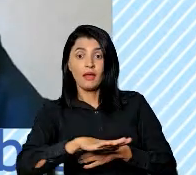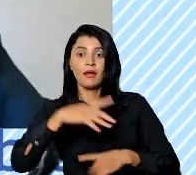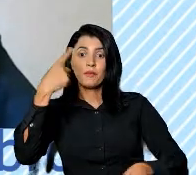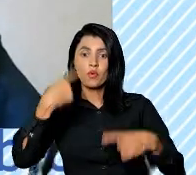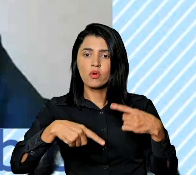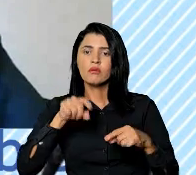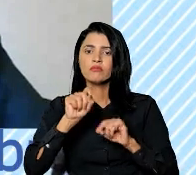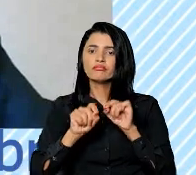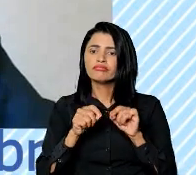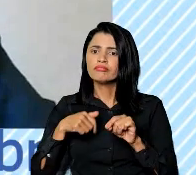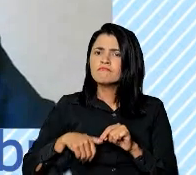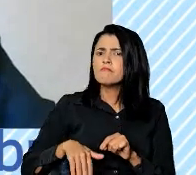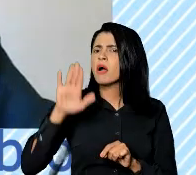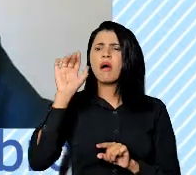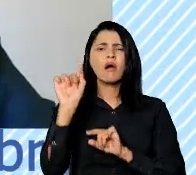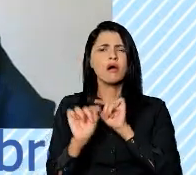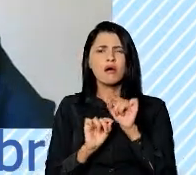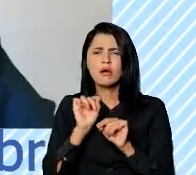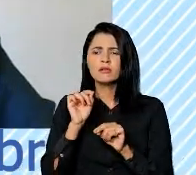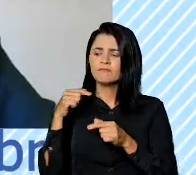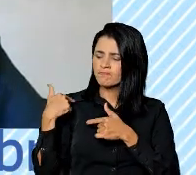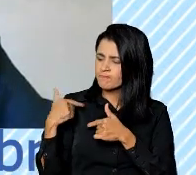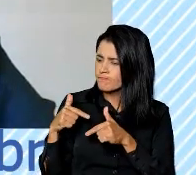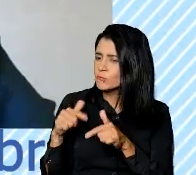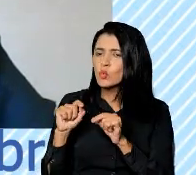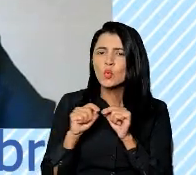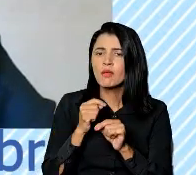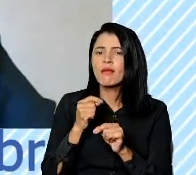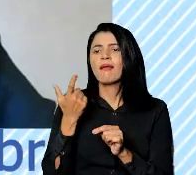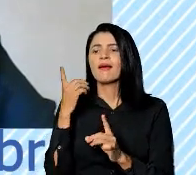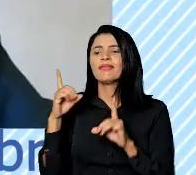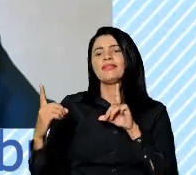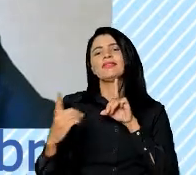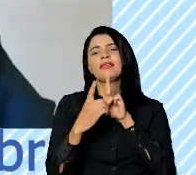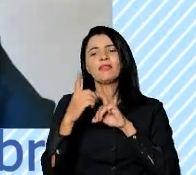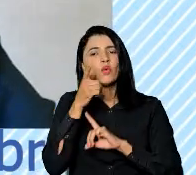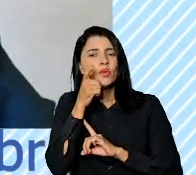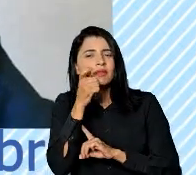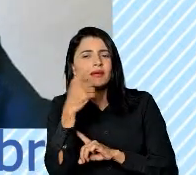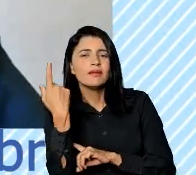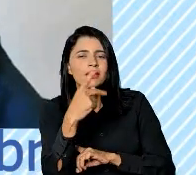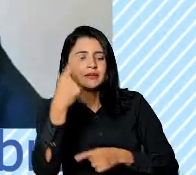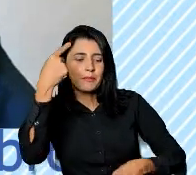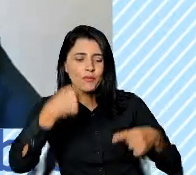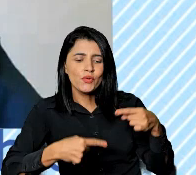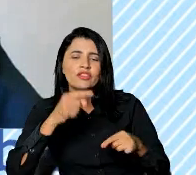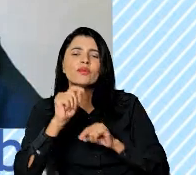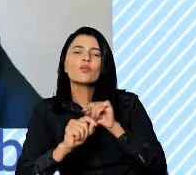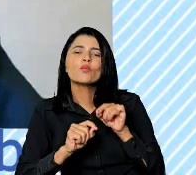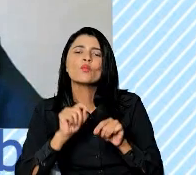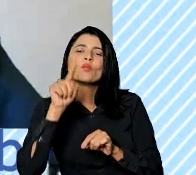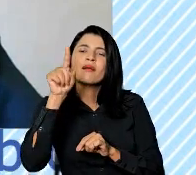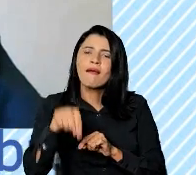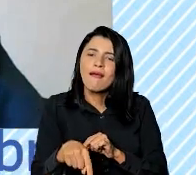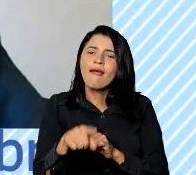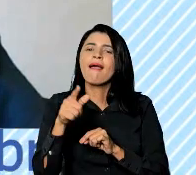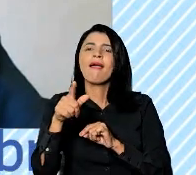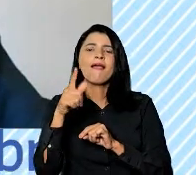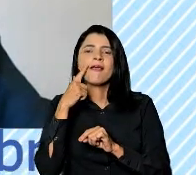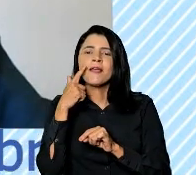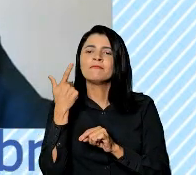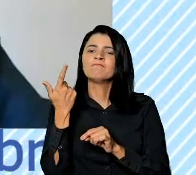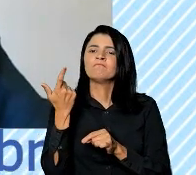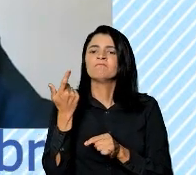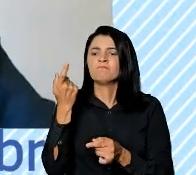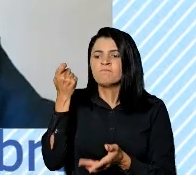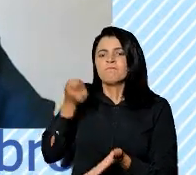estão muito mais a serviço de atenderem aos interesses de uma política que é regida por